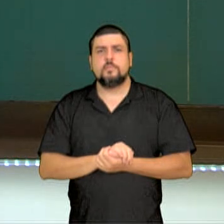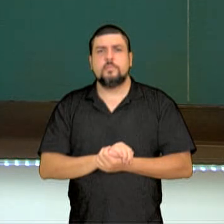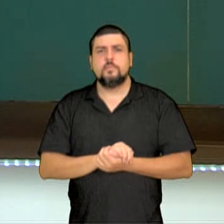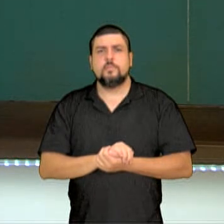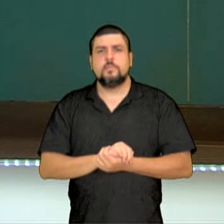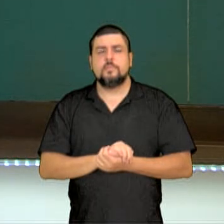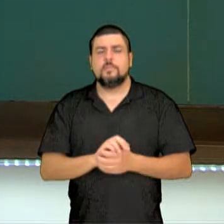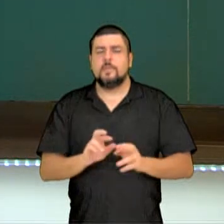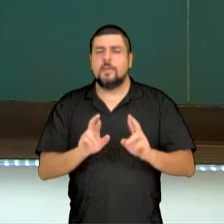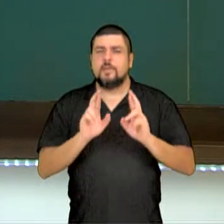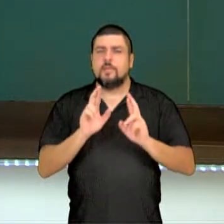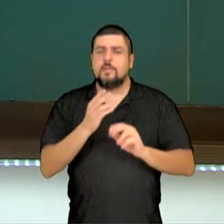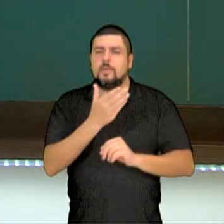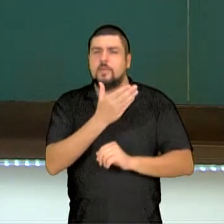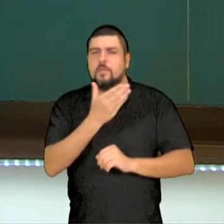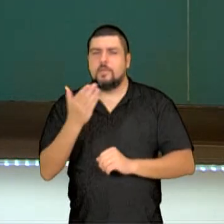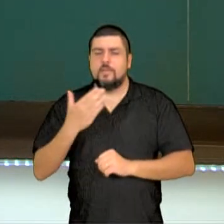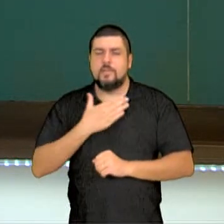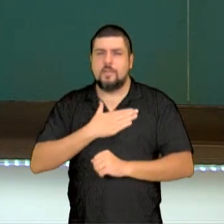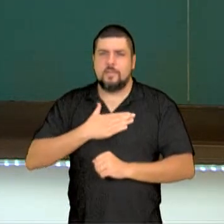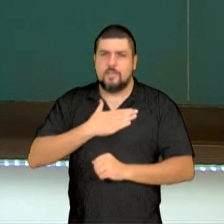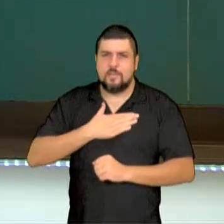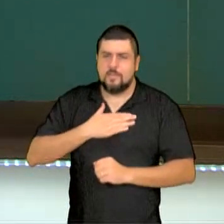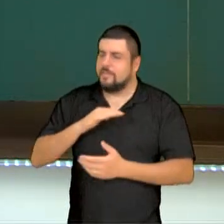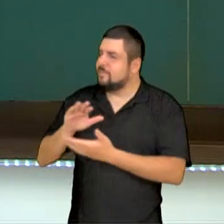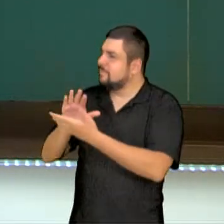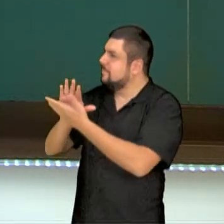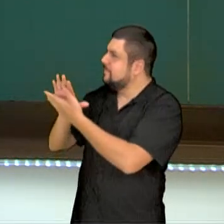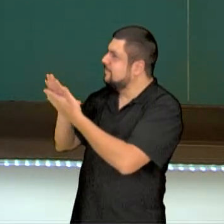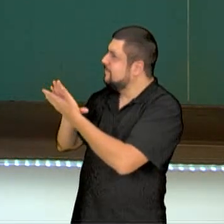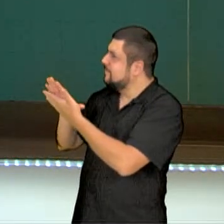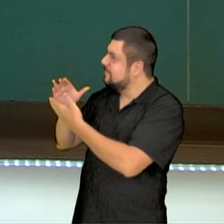E eu espero que vocês tenham gostado. Muito obrigada,